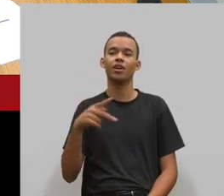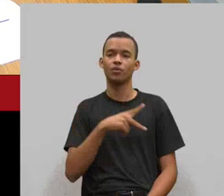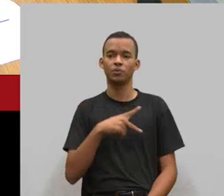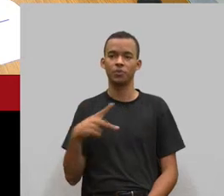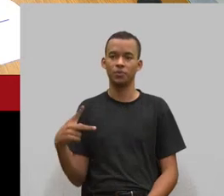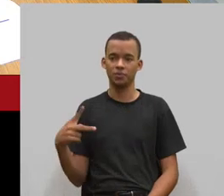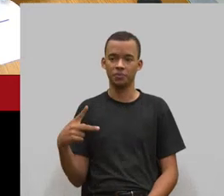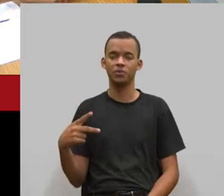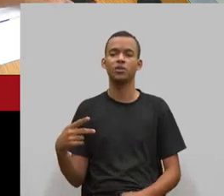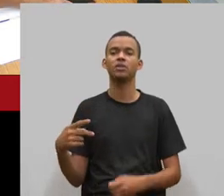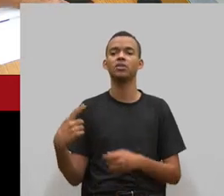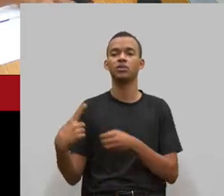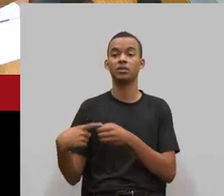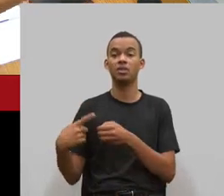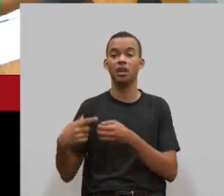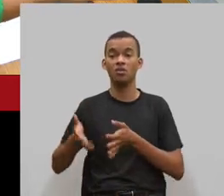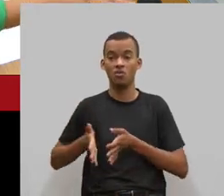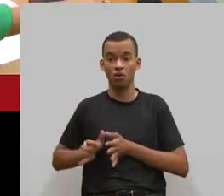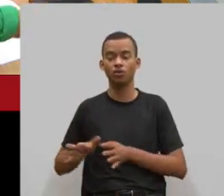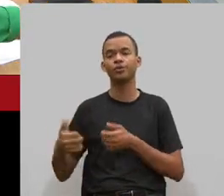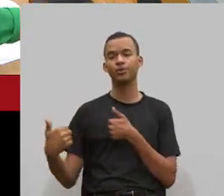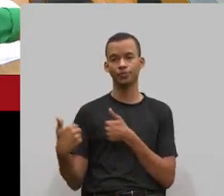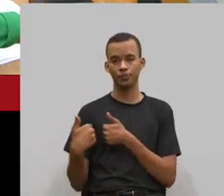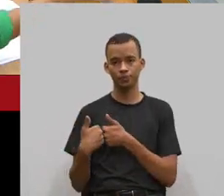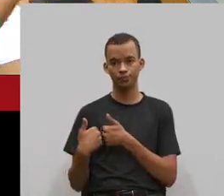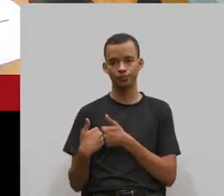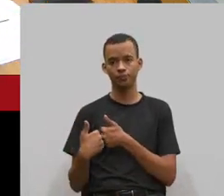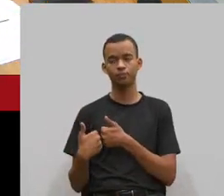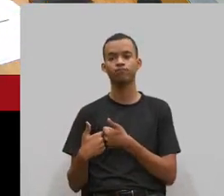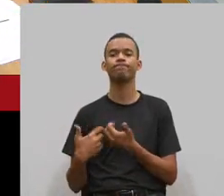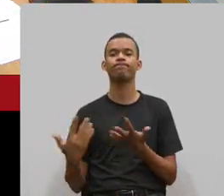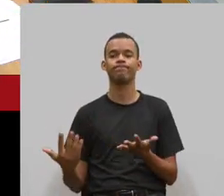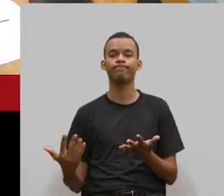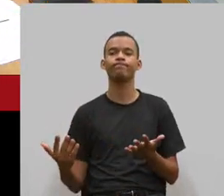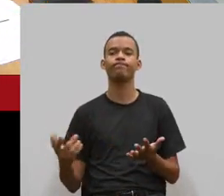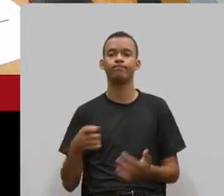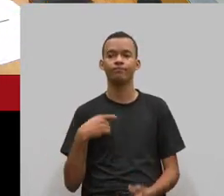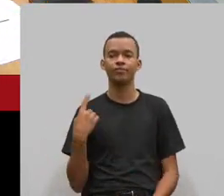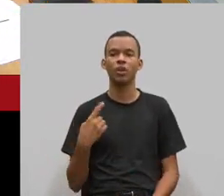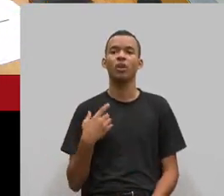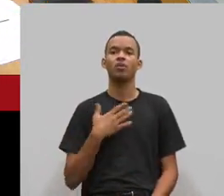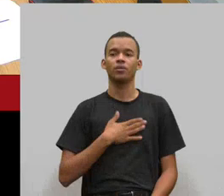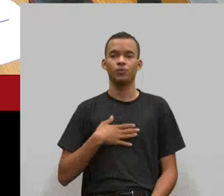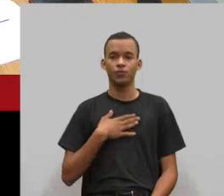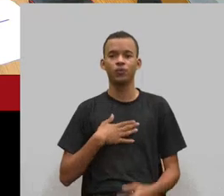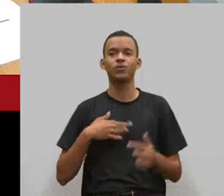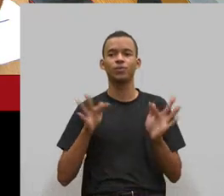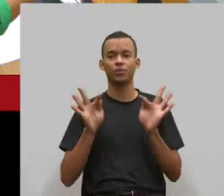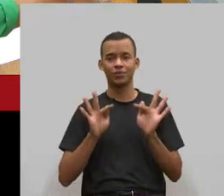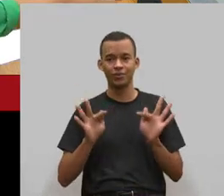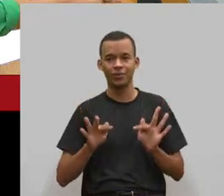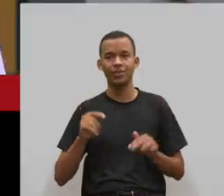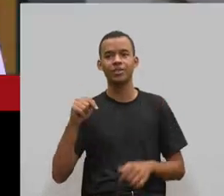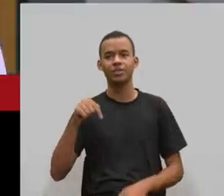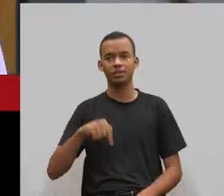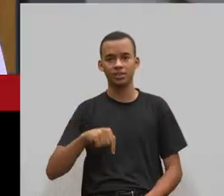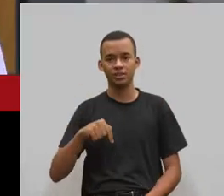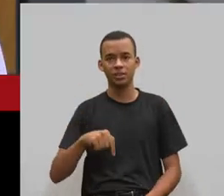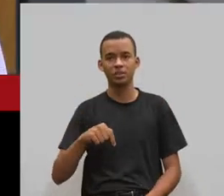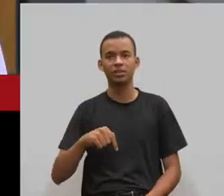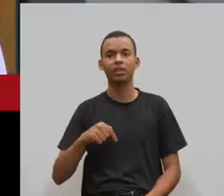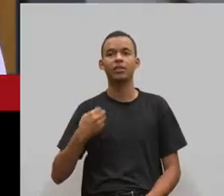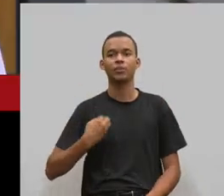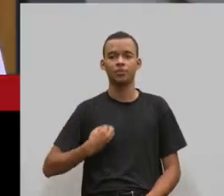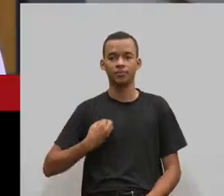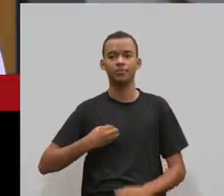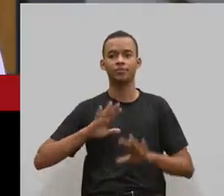e hoje tivemos a honra de de estar aqui presente em Belo Horizonte na Assembleia vimos fazer uma visita para o Dr Maurício né o